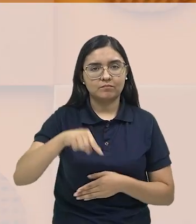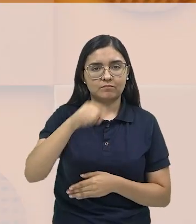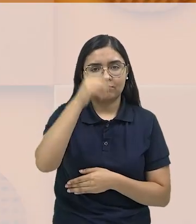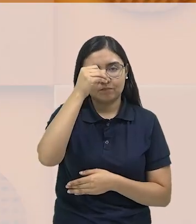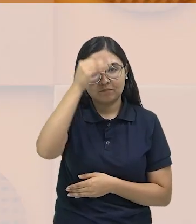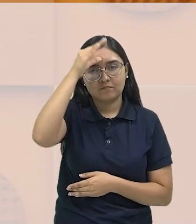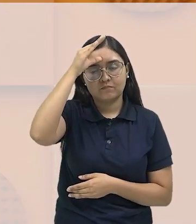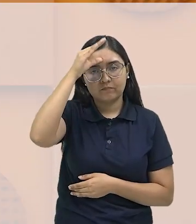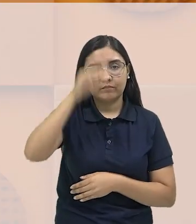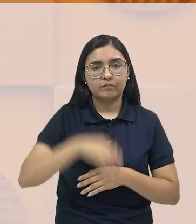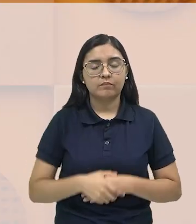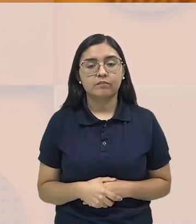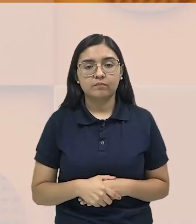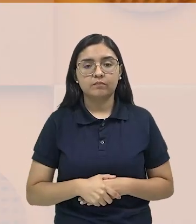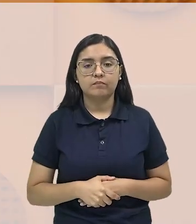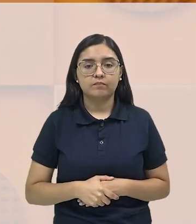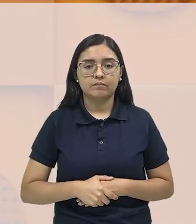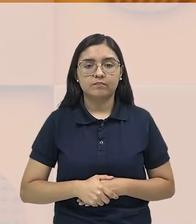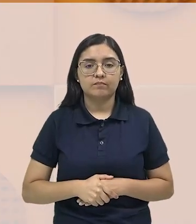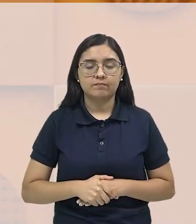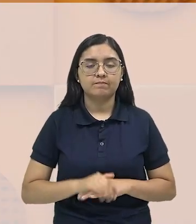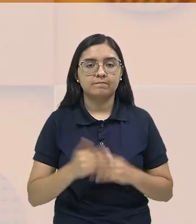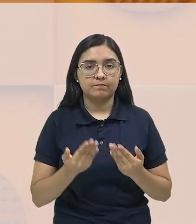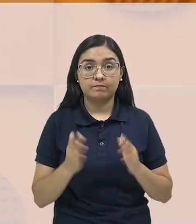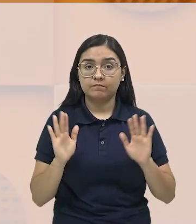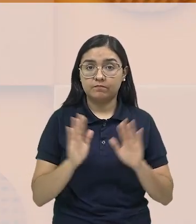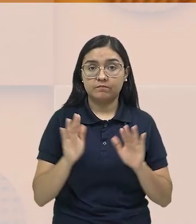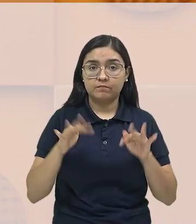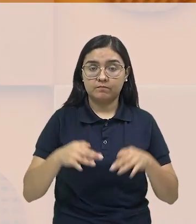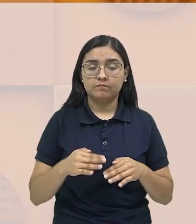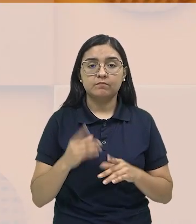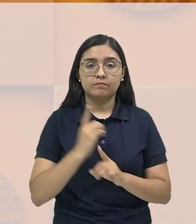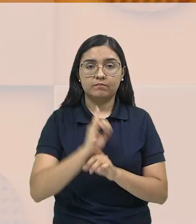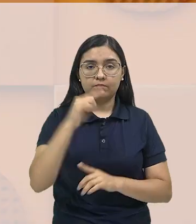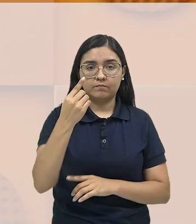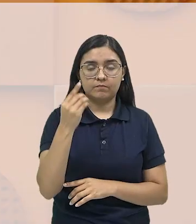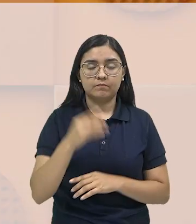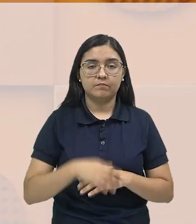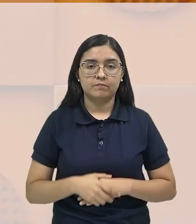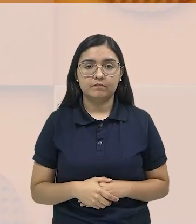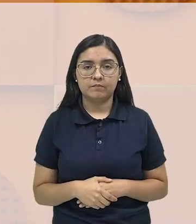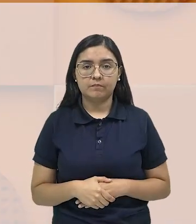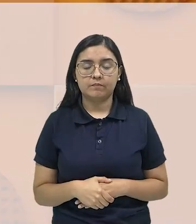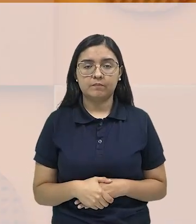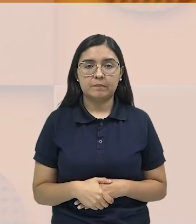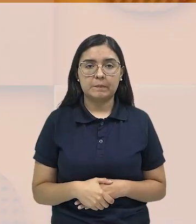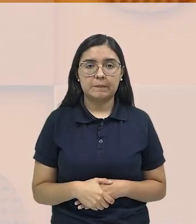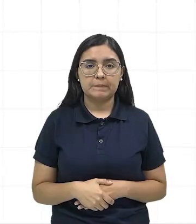pouco mais para o conhecimento de vocês. Estou me despedindo nesse momento e até a próxima aula. Tchau, tchau.